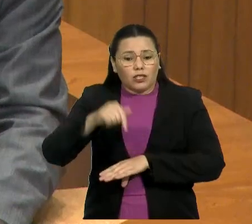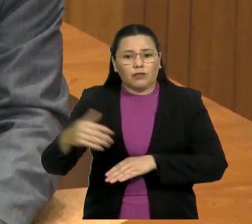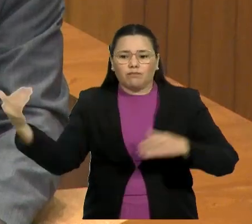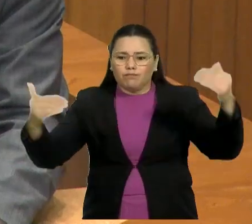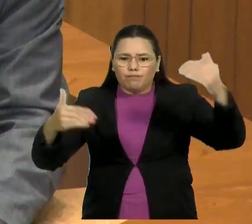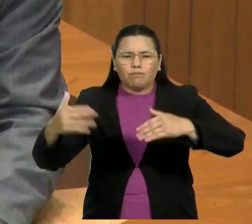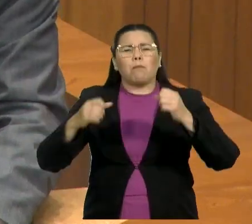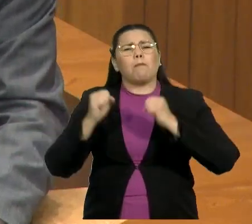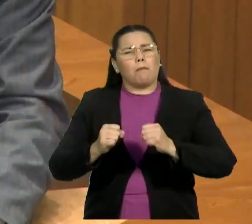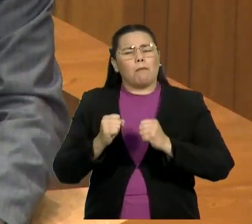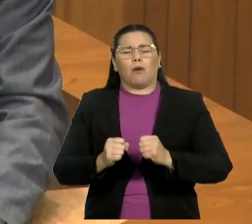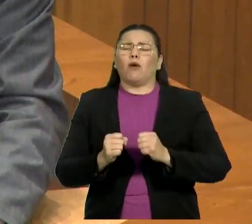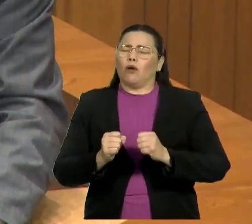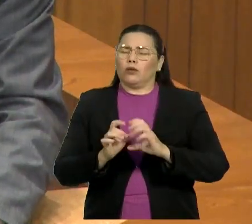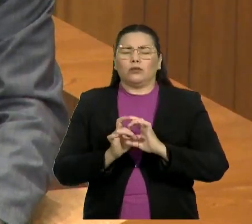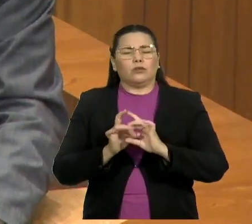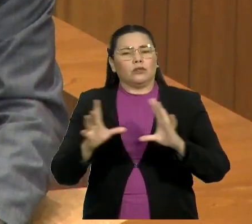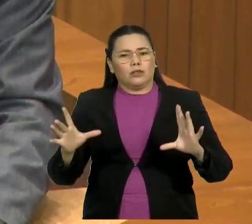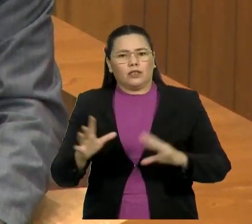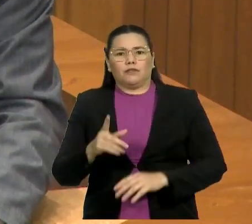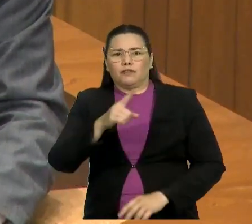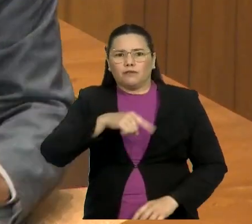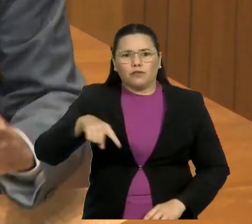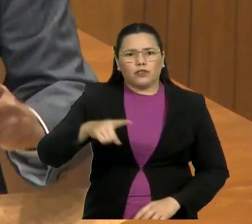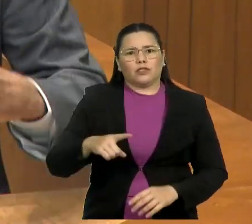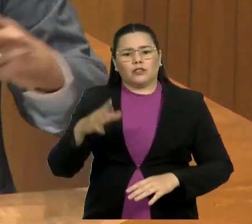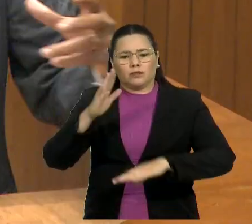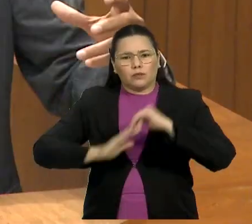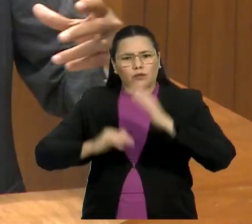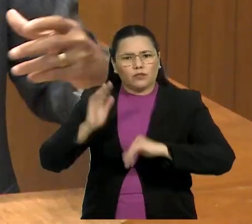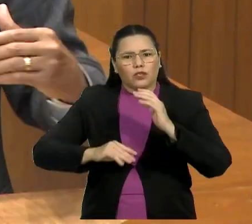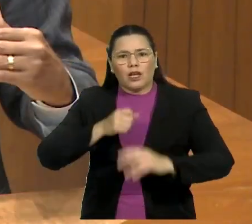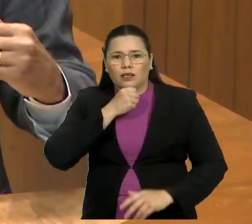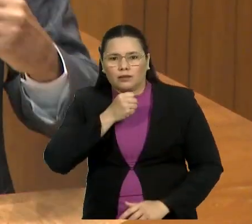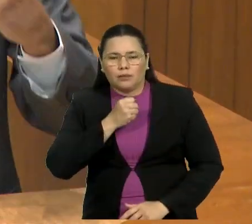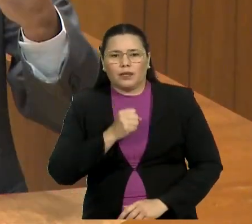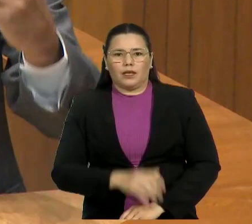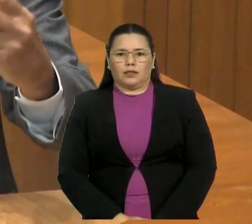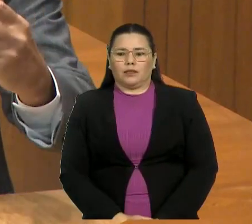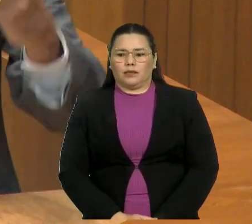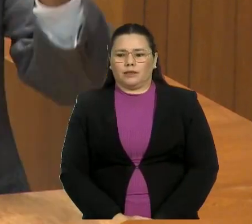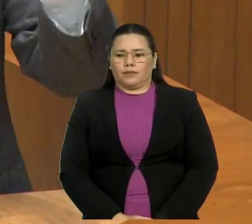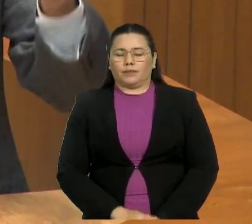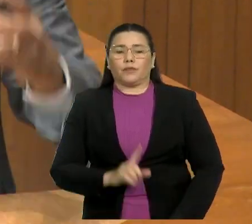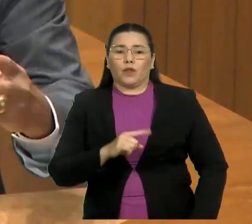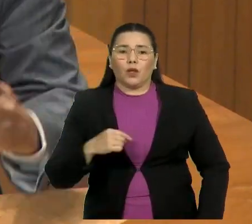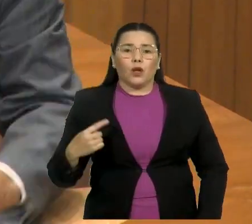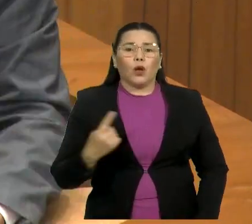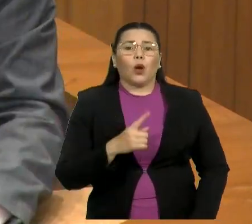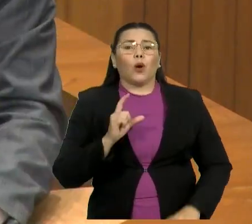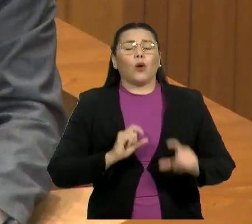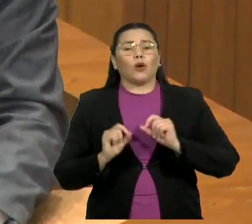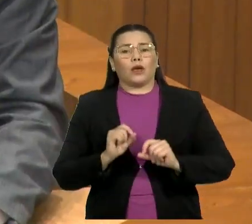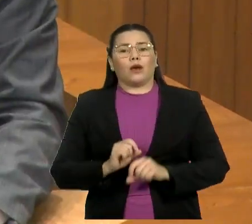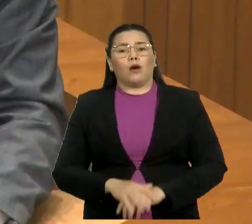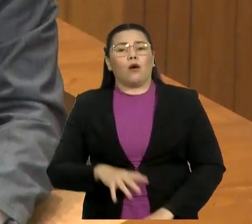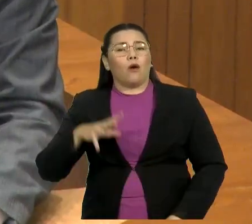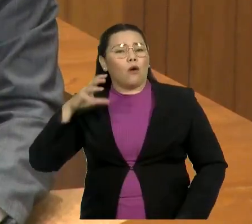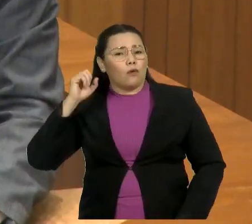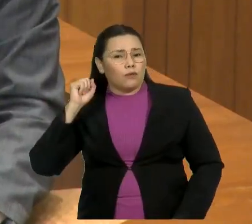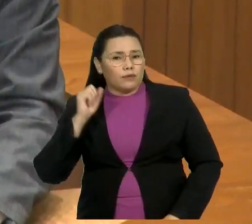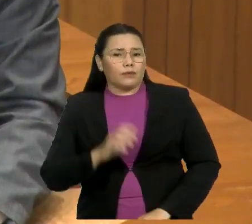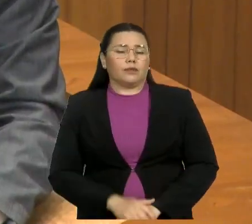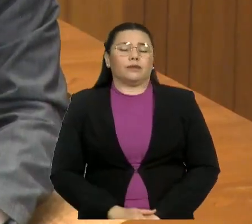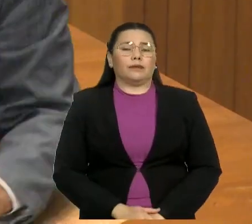Legislativa, porque é uma coletiva de imprensa em que nós teremos a oportunidade de ouvir a